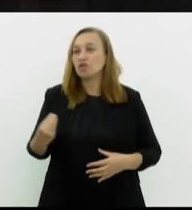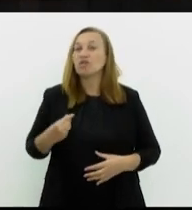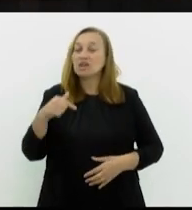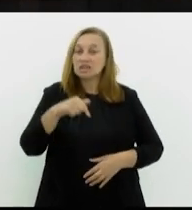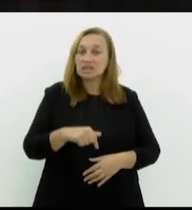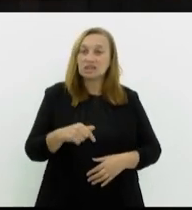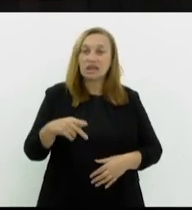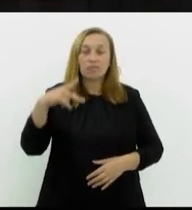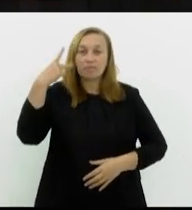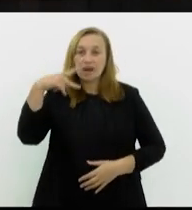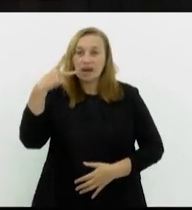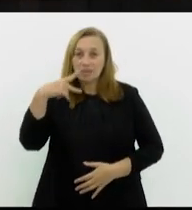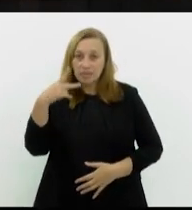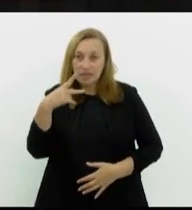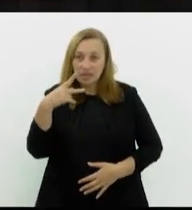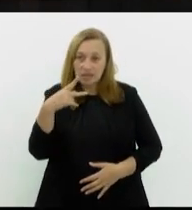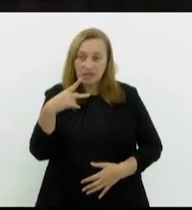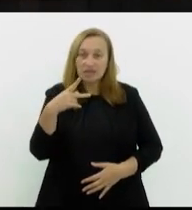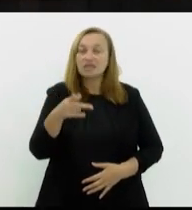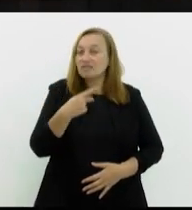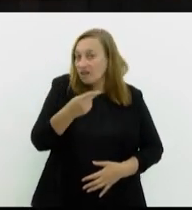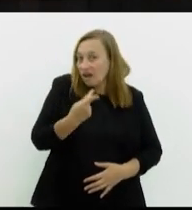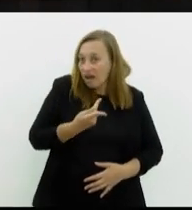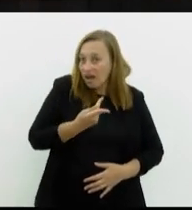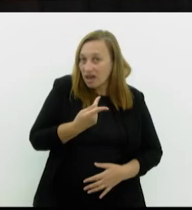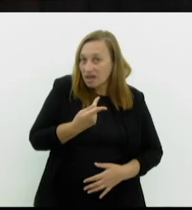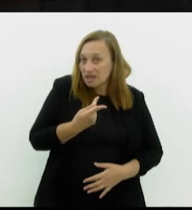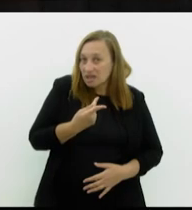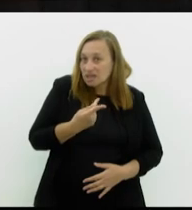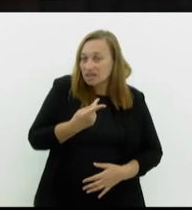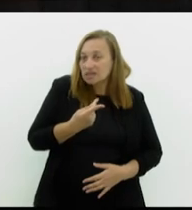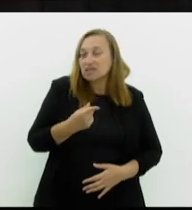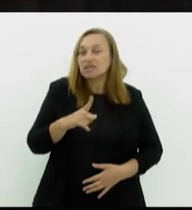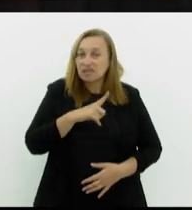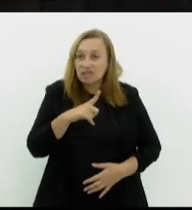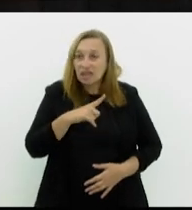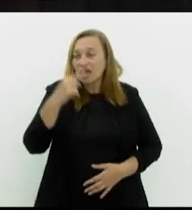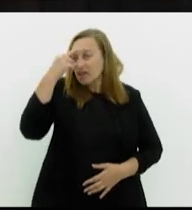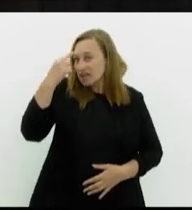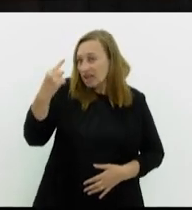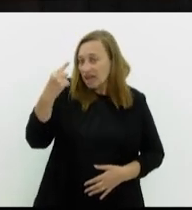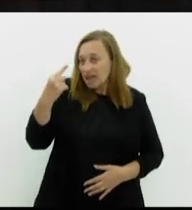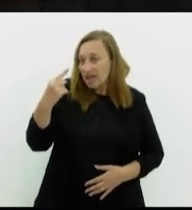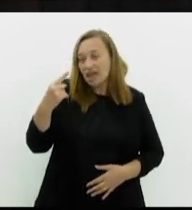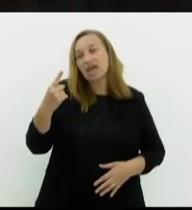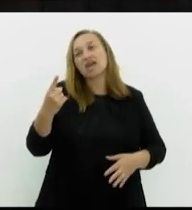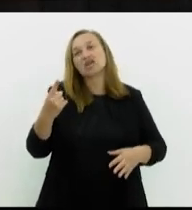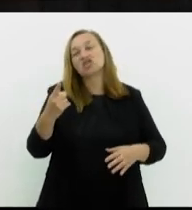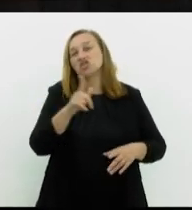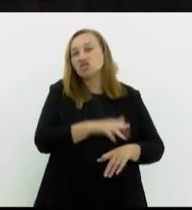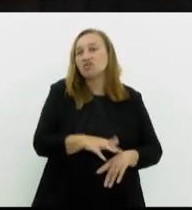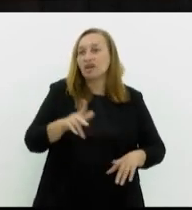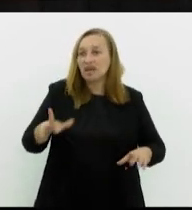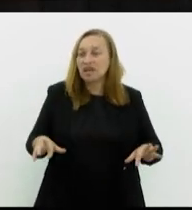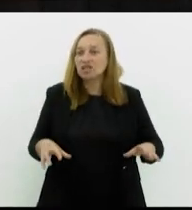parlamento. De parlar, de falar, de ter contradição, de ter embate, de ter